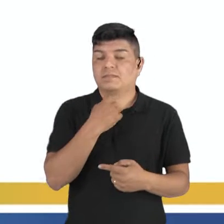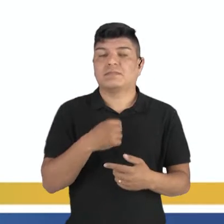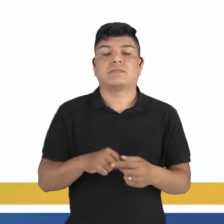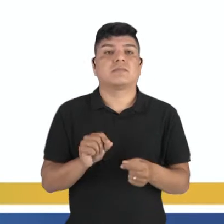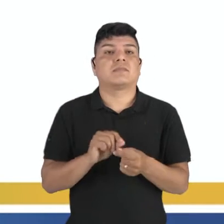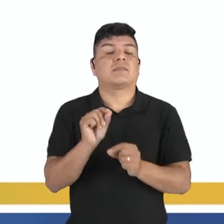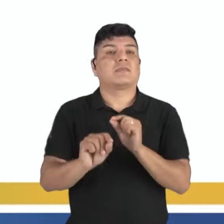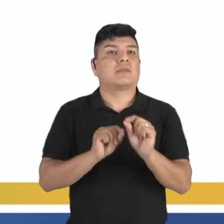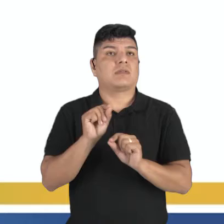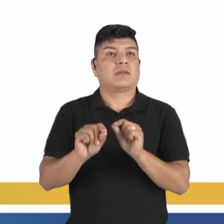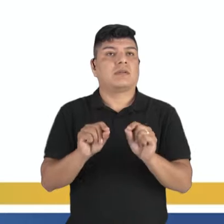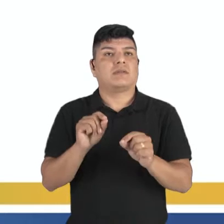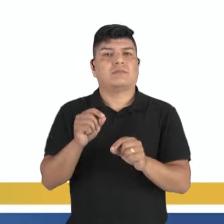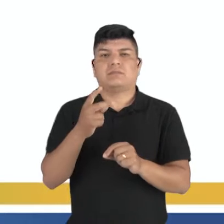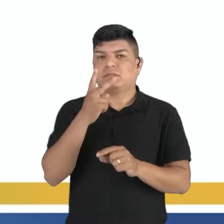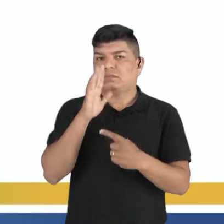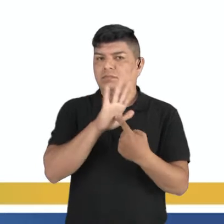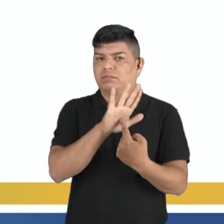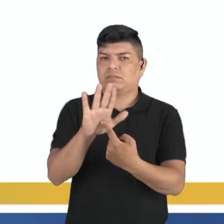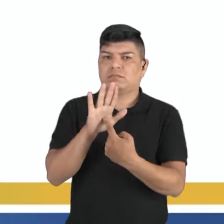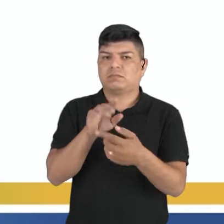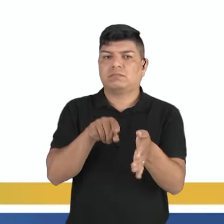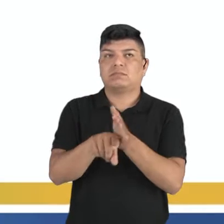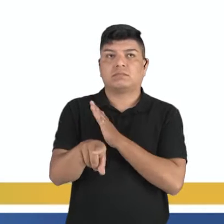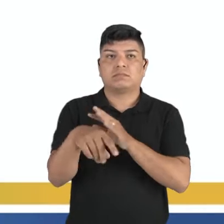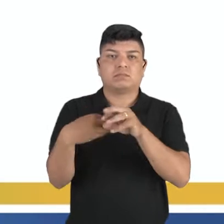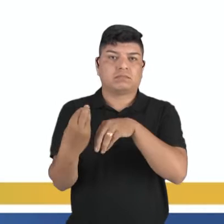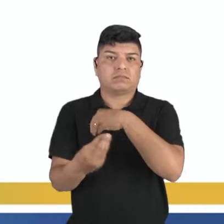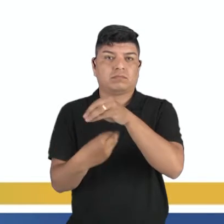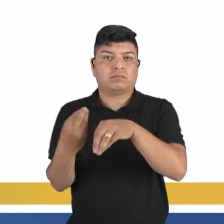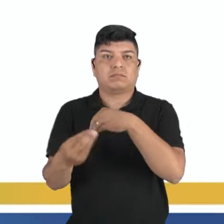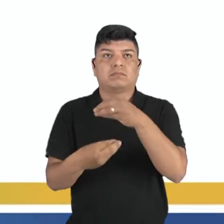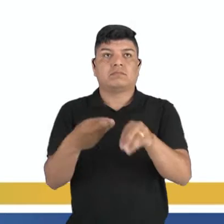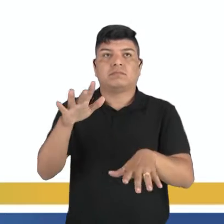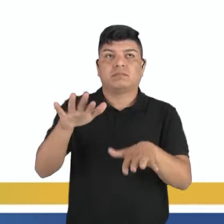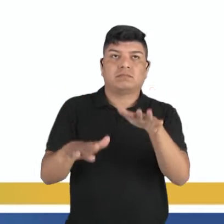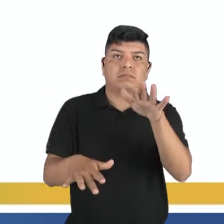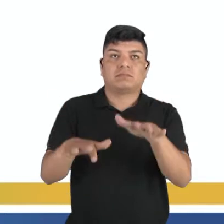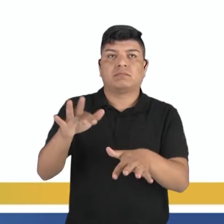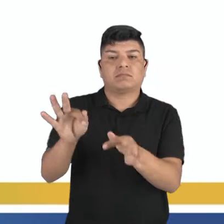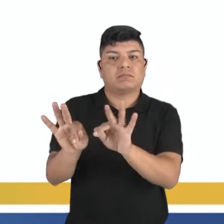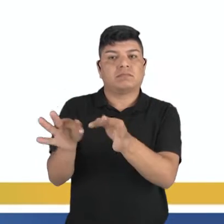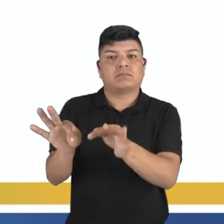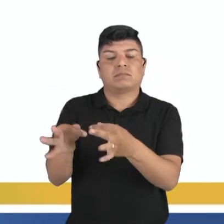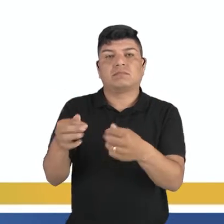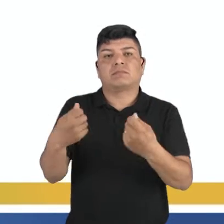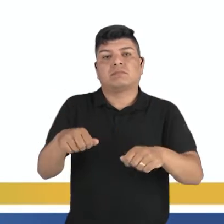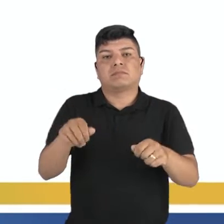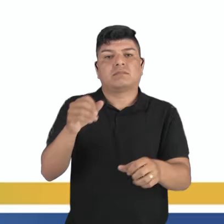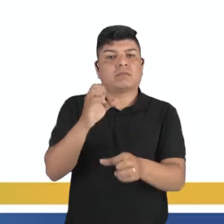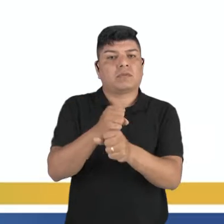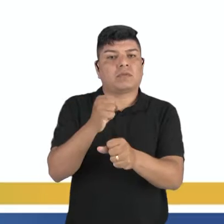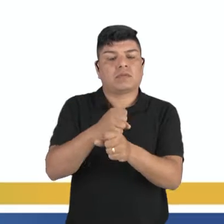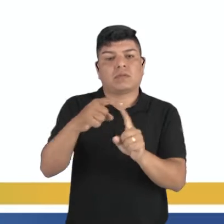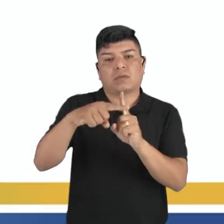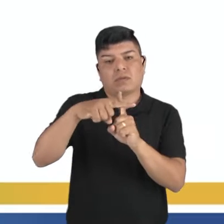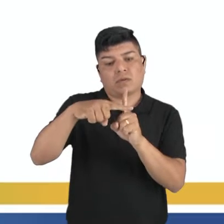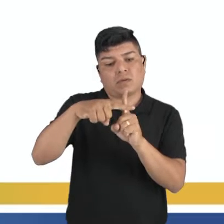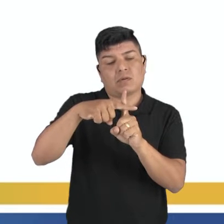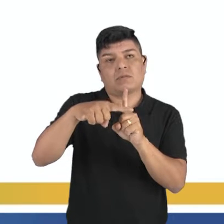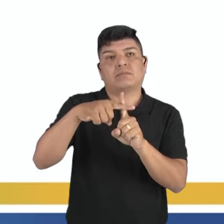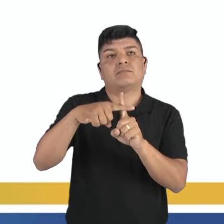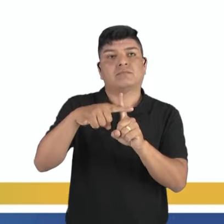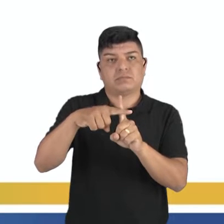o que eu faço quando aparece um tipo de questão que envolve média aritmética simples, Então, eu devo somar aí, realizar